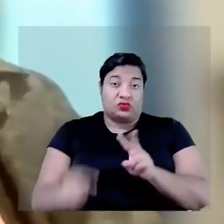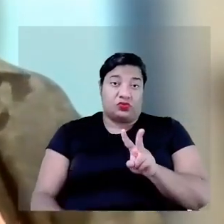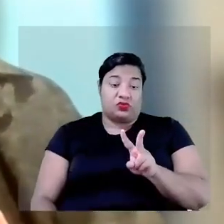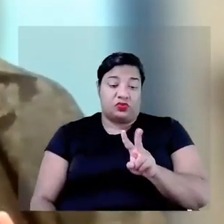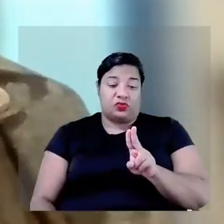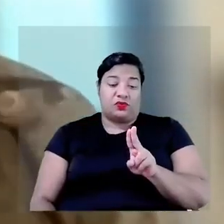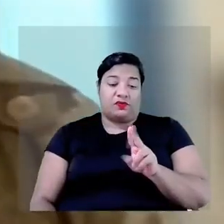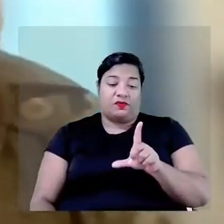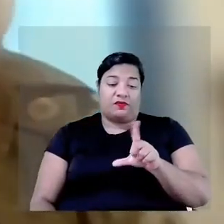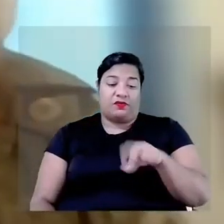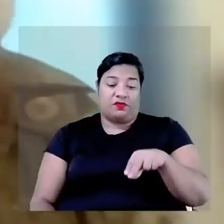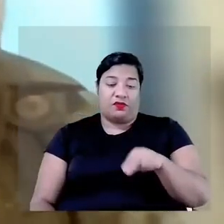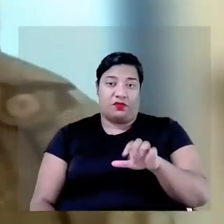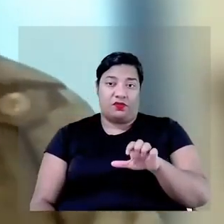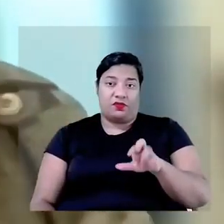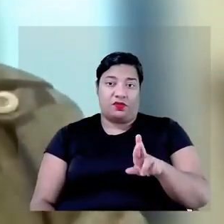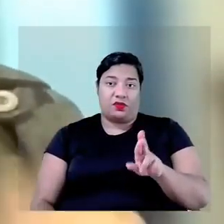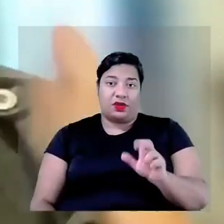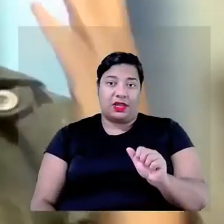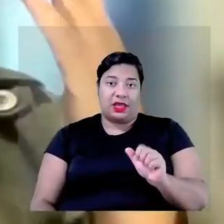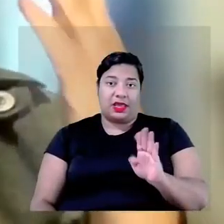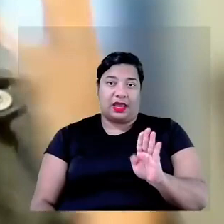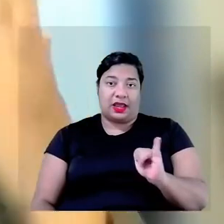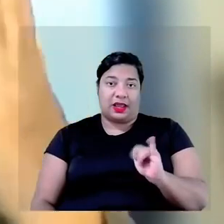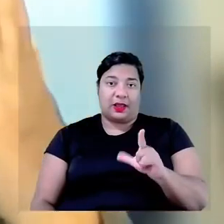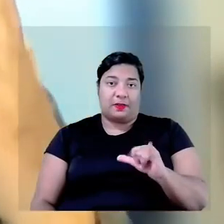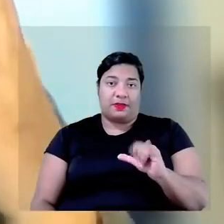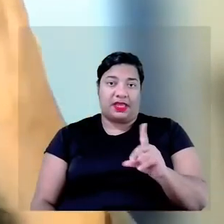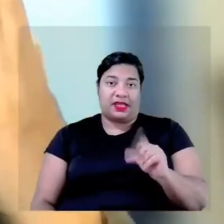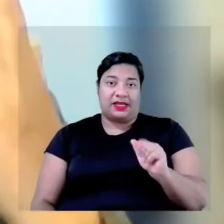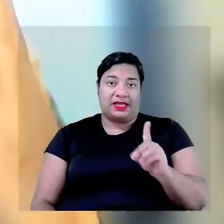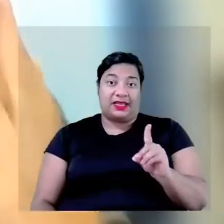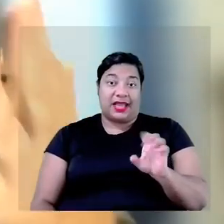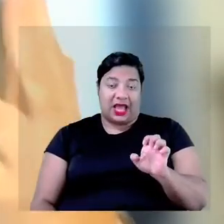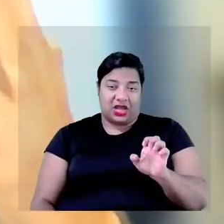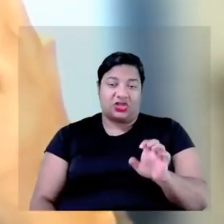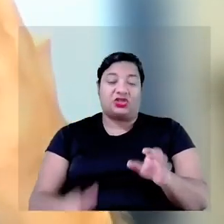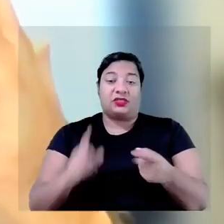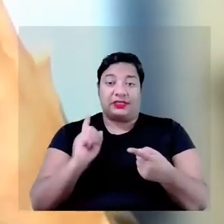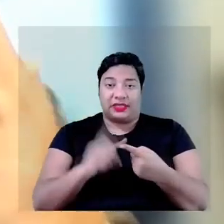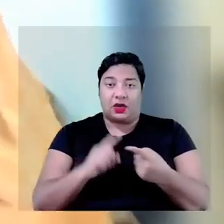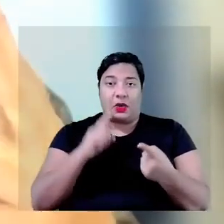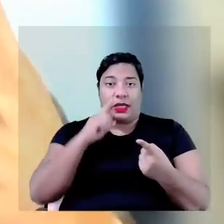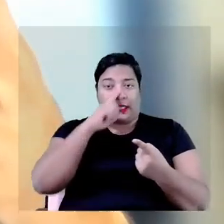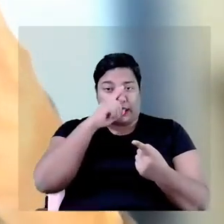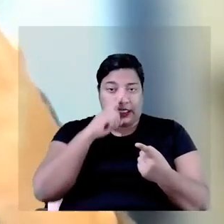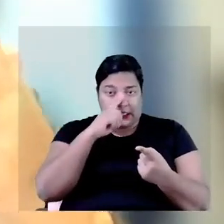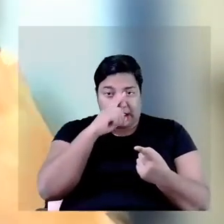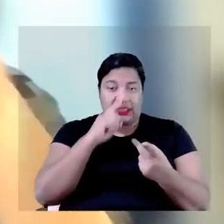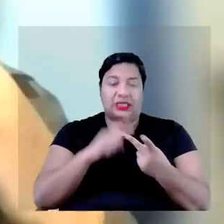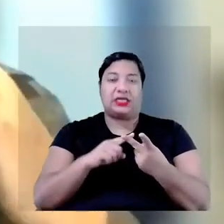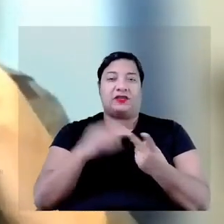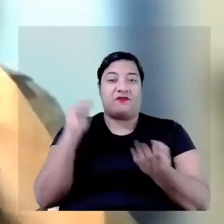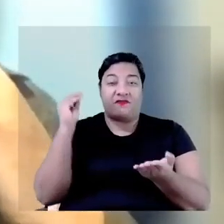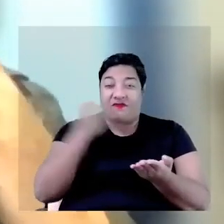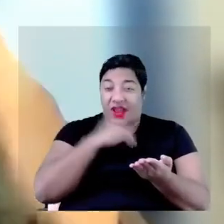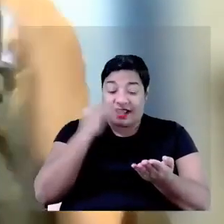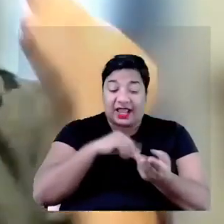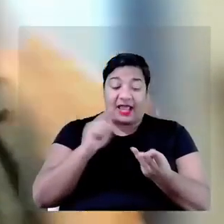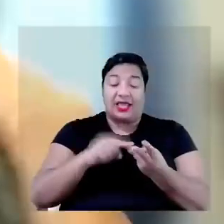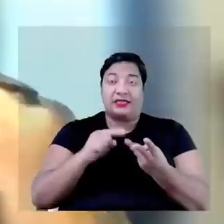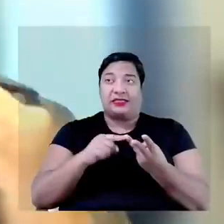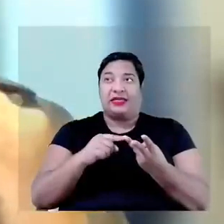a exposição, lembra que isso também, risco deriva dos perigos, da vulnerabilidade e da